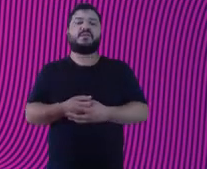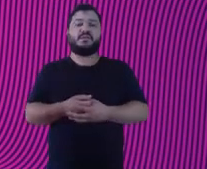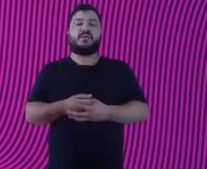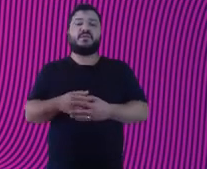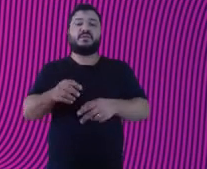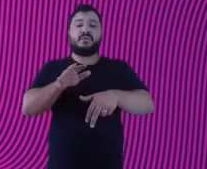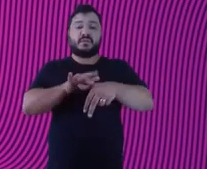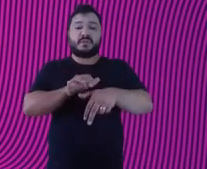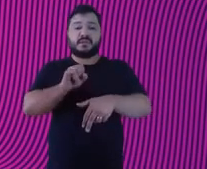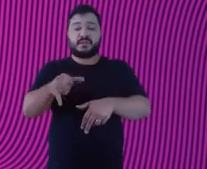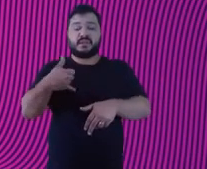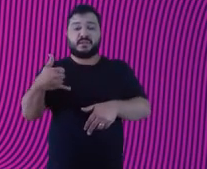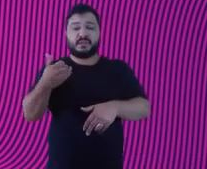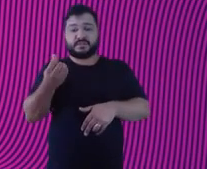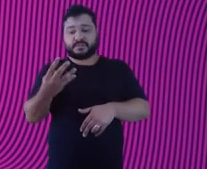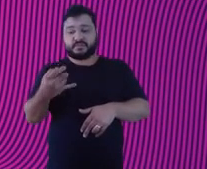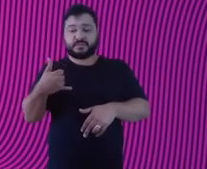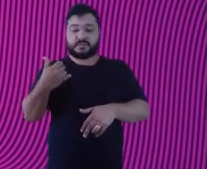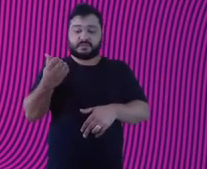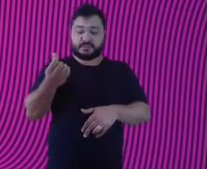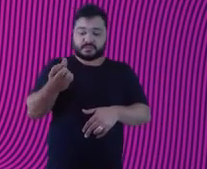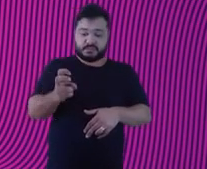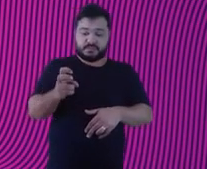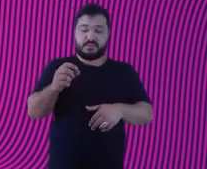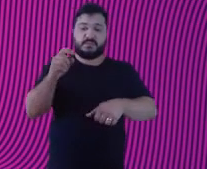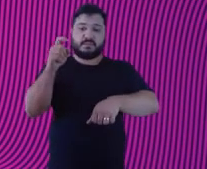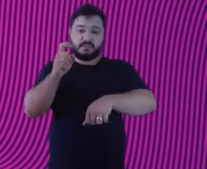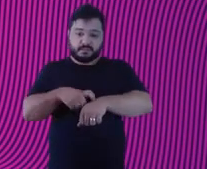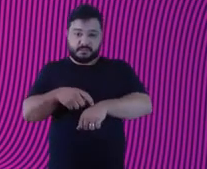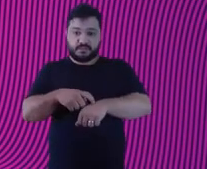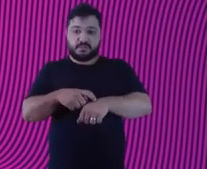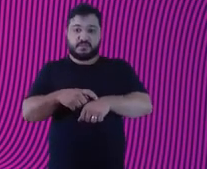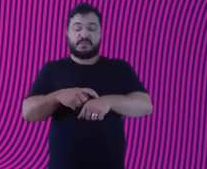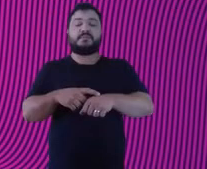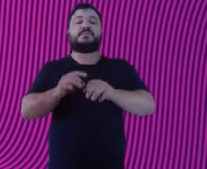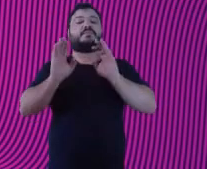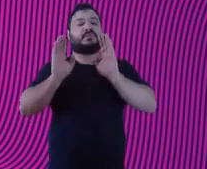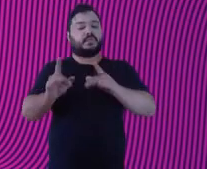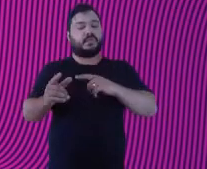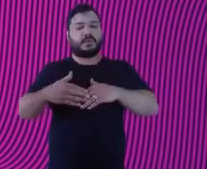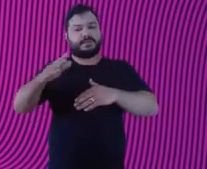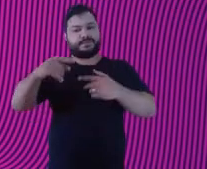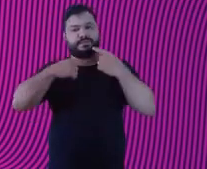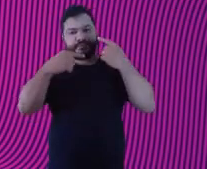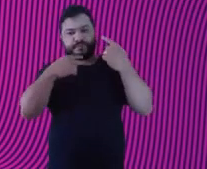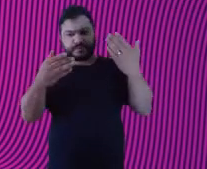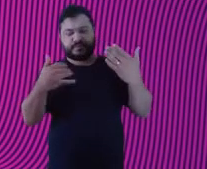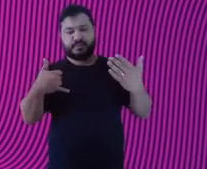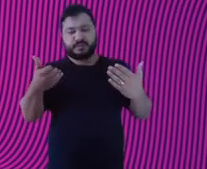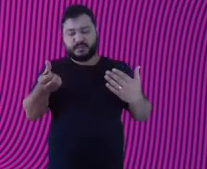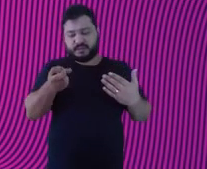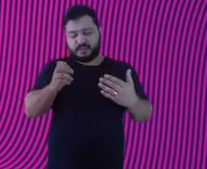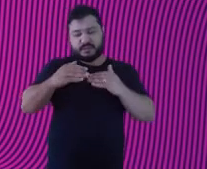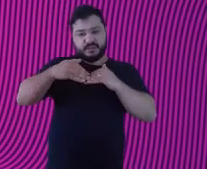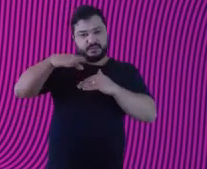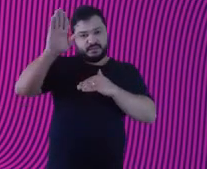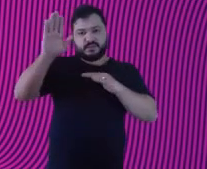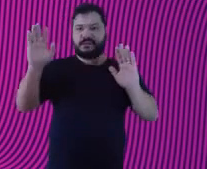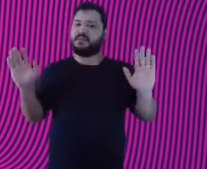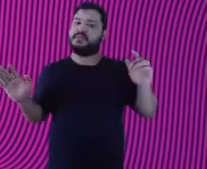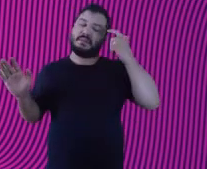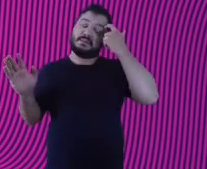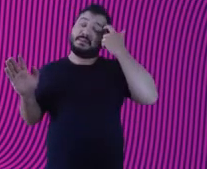tivesse 64, 65, no momento da recidiva, eu já teria mais dúvida. Quer dizer, acima de 65, eu já